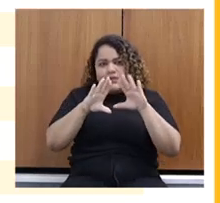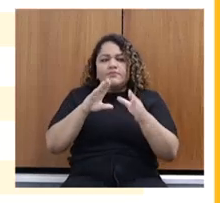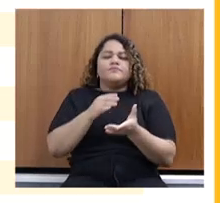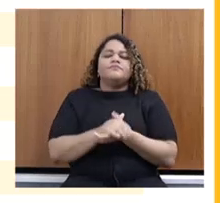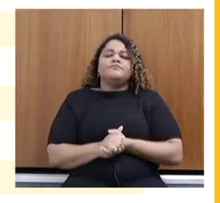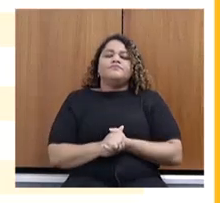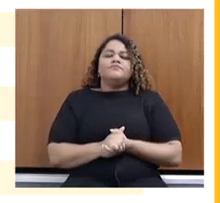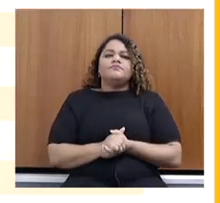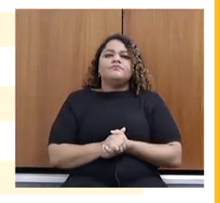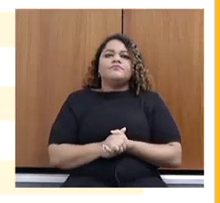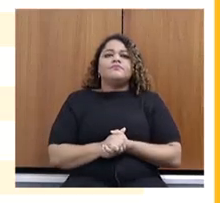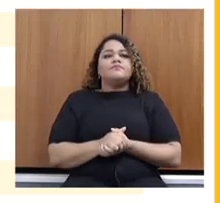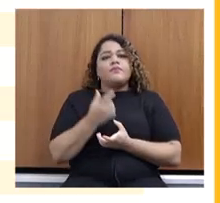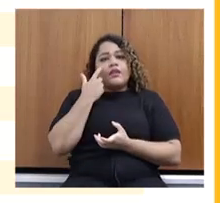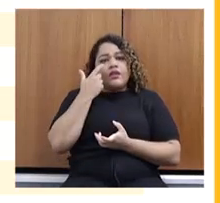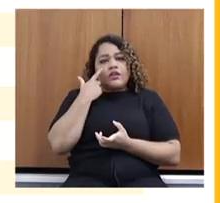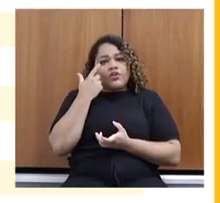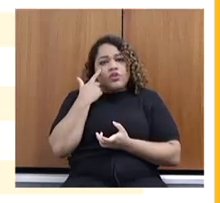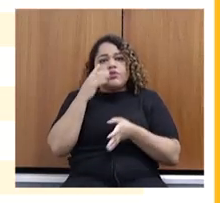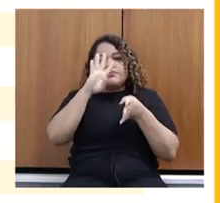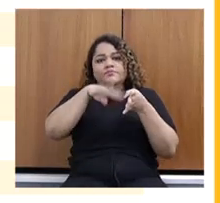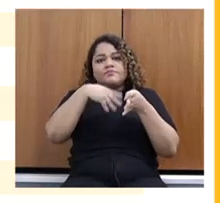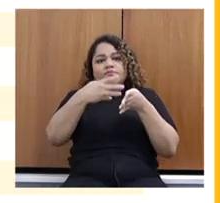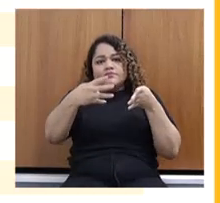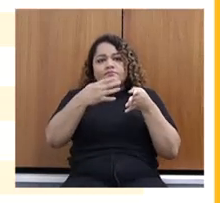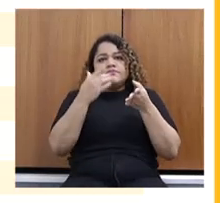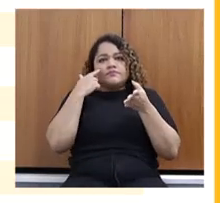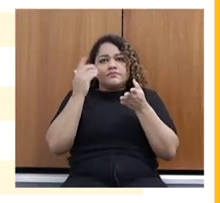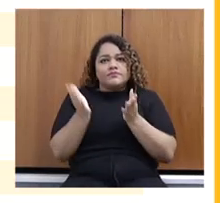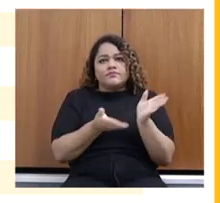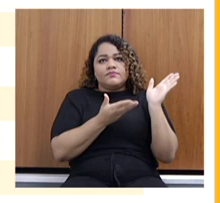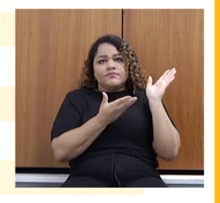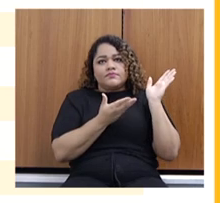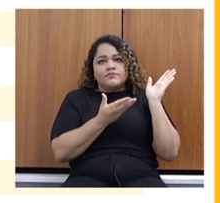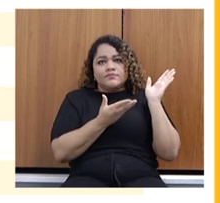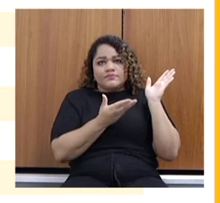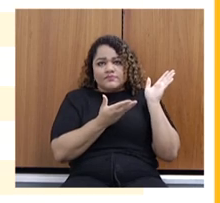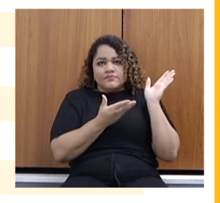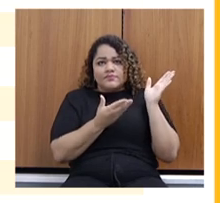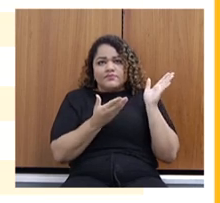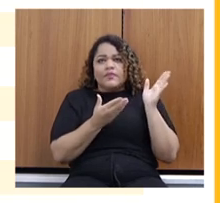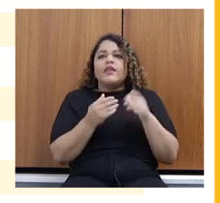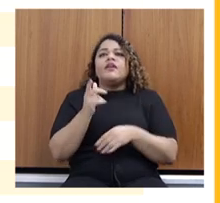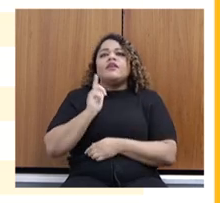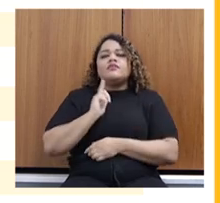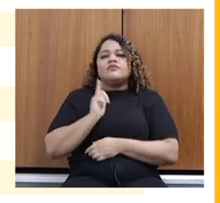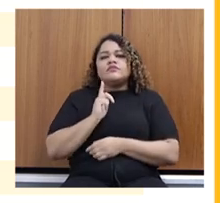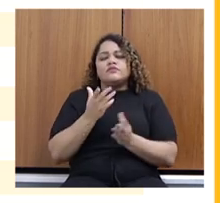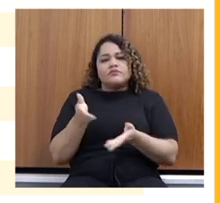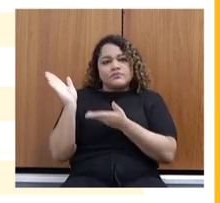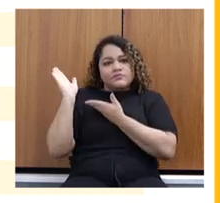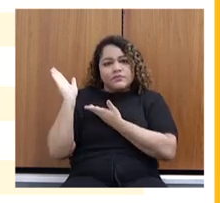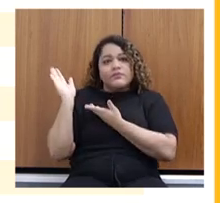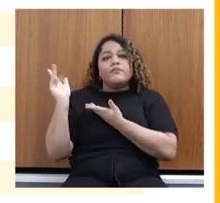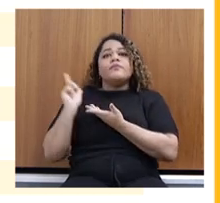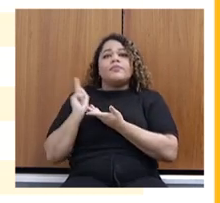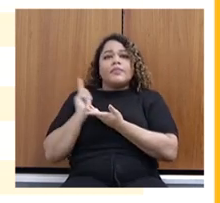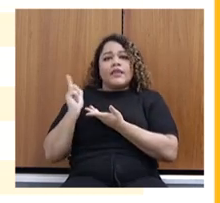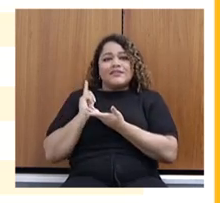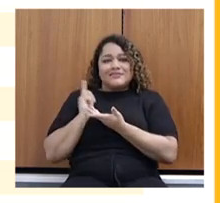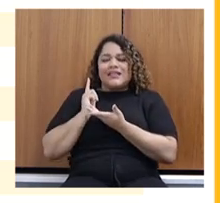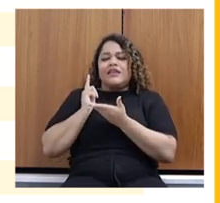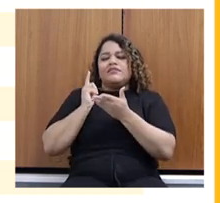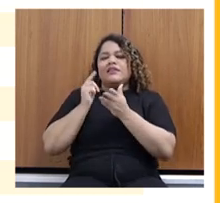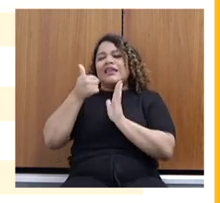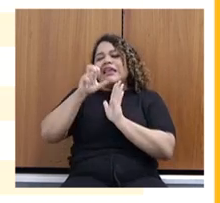Aí, segue a lista, né, dos 15 projetos que já foram protocolados aqui na Assembleia Legislativa, senhor presidente. Não